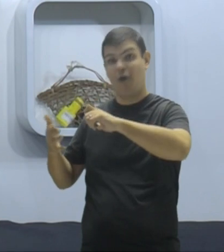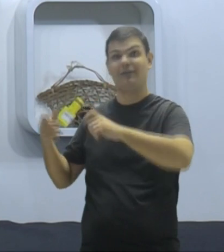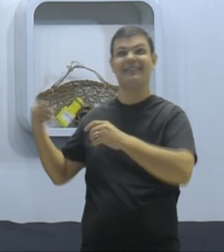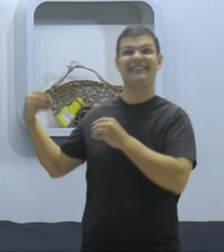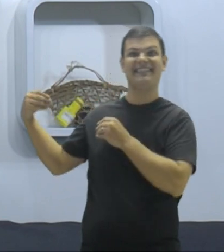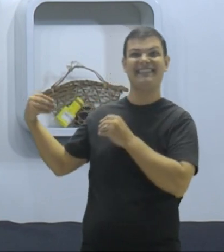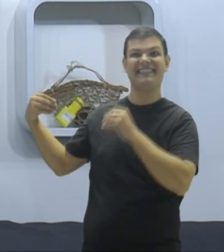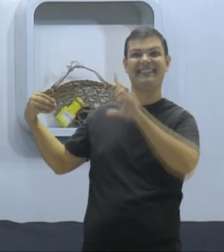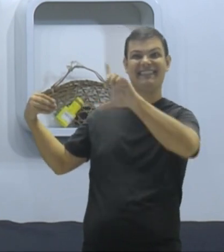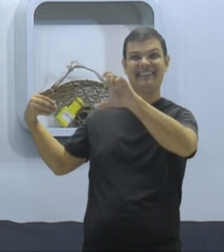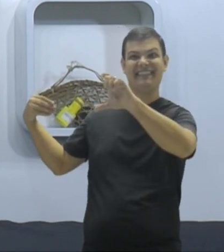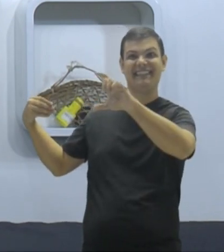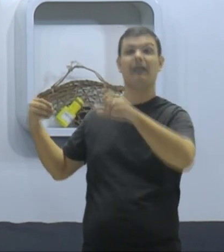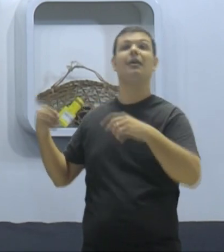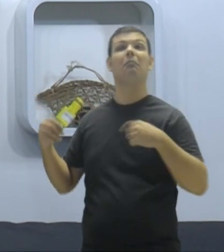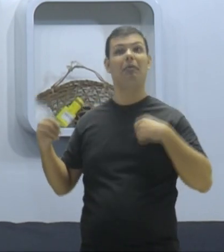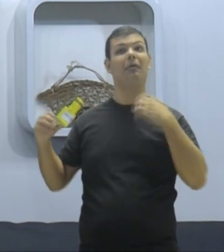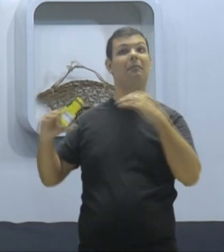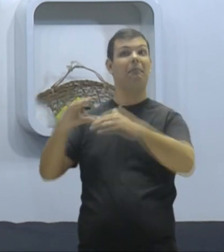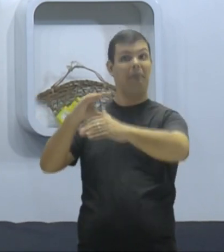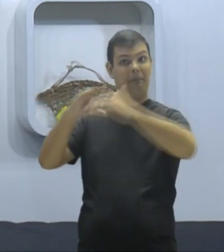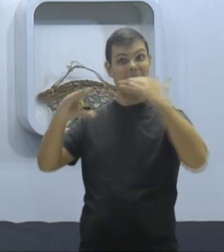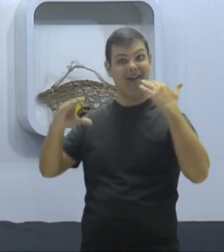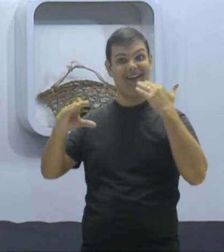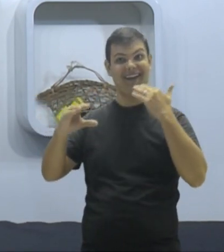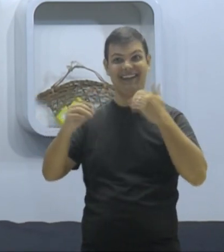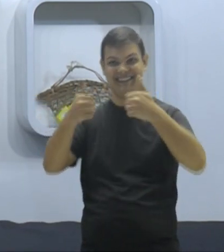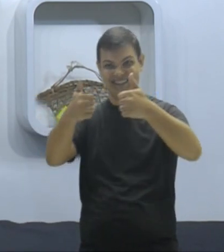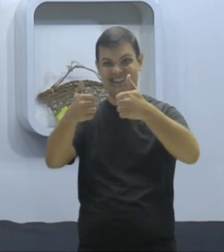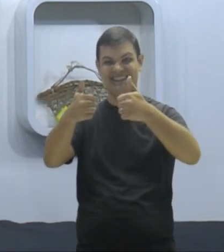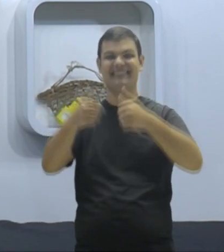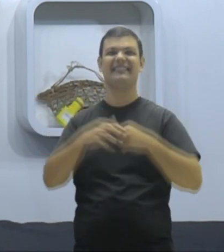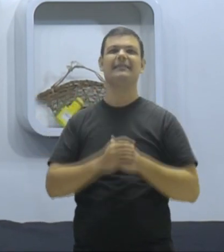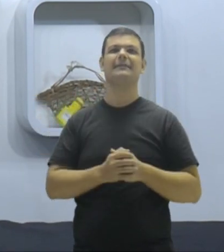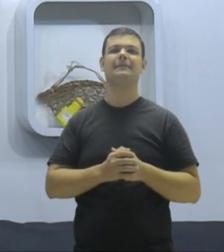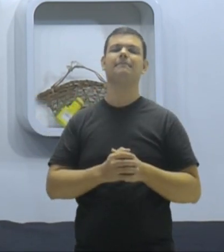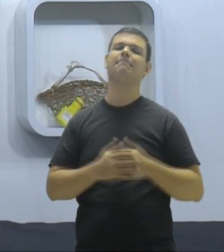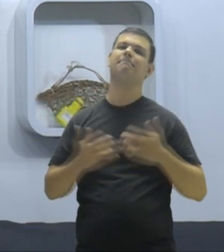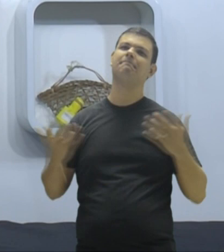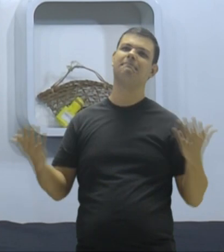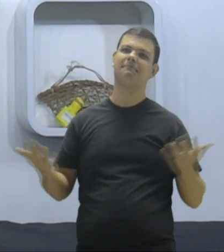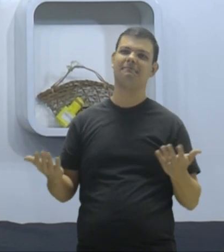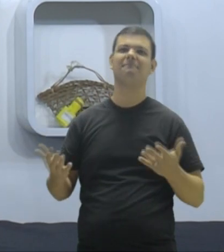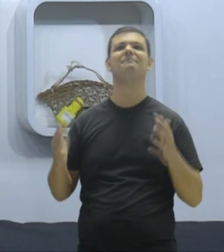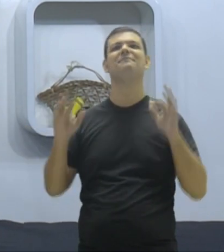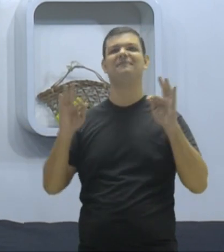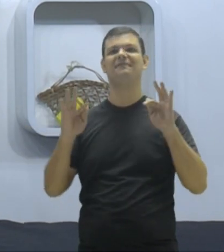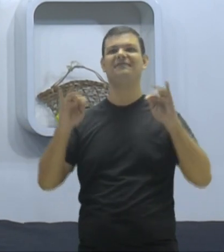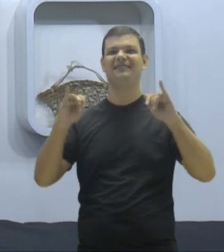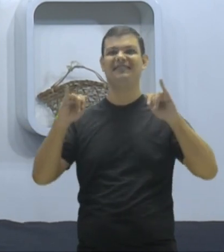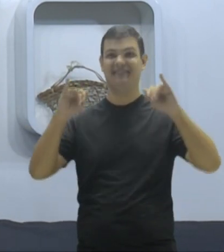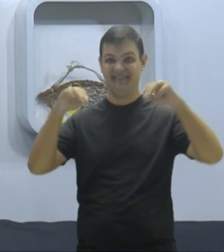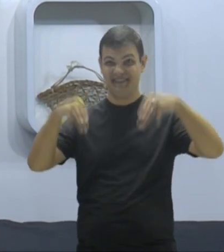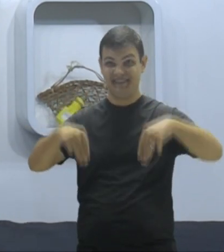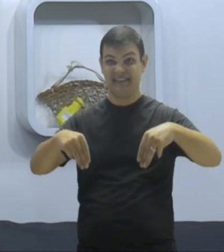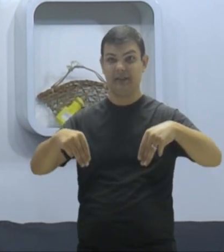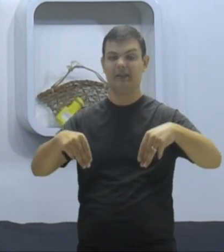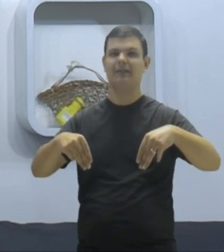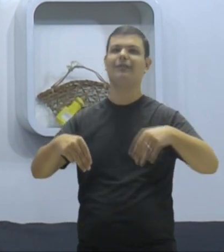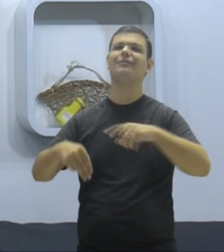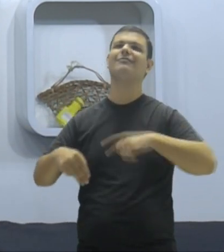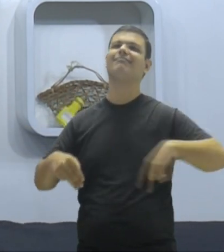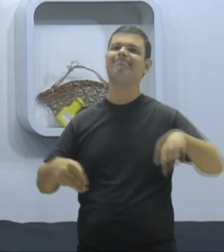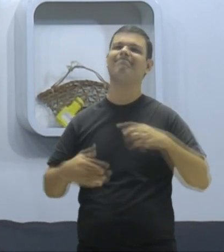aparecer aqui na telinha na nossa próxima aula. Gente, chegamos ao fim. Desejo